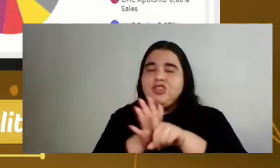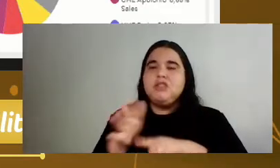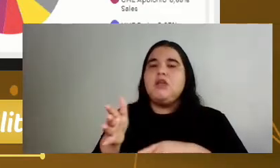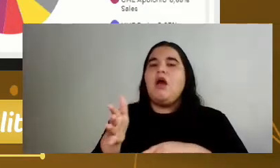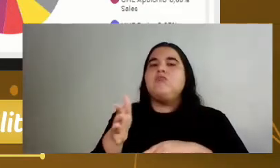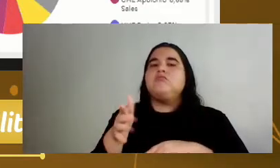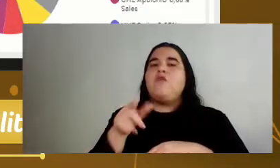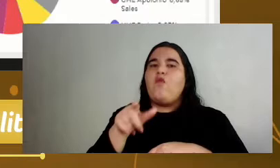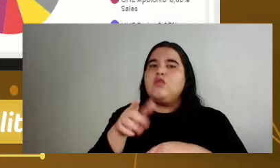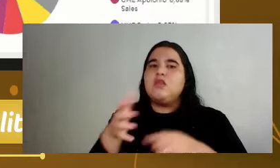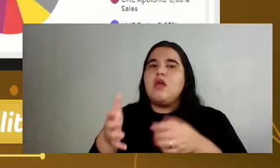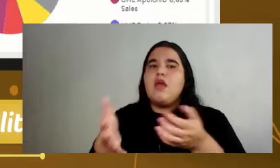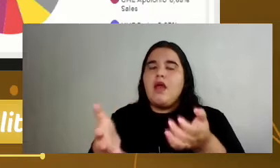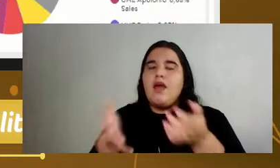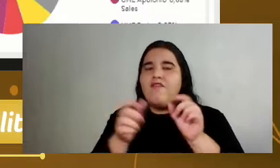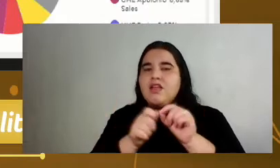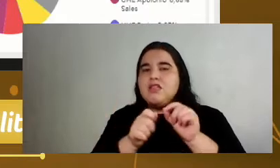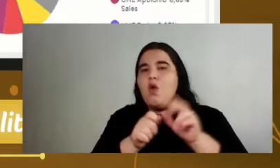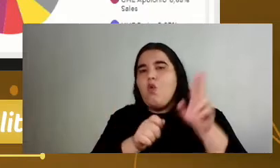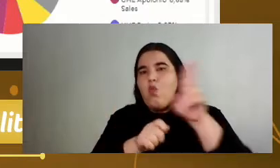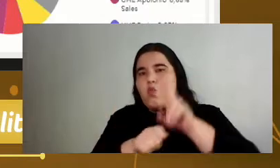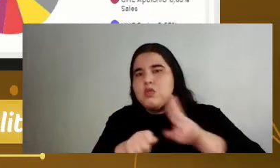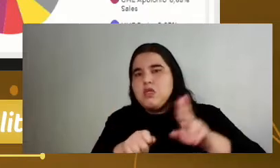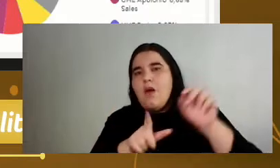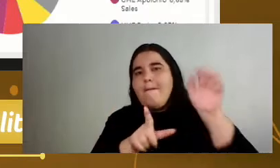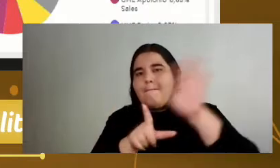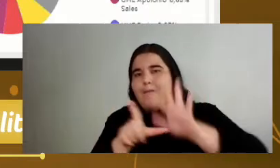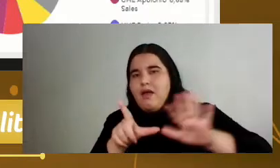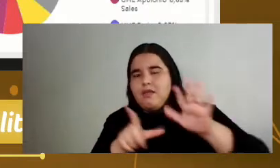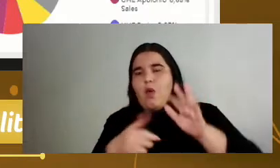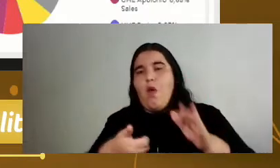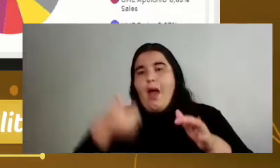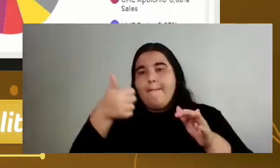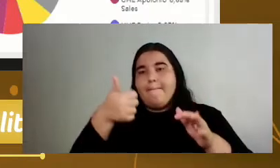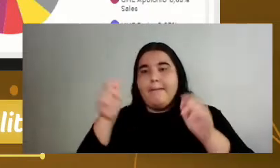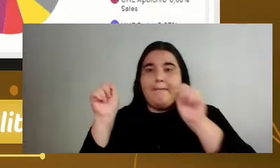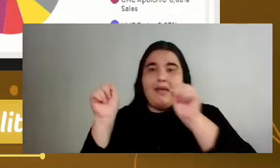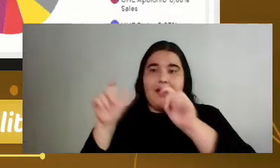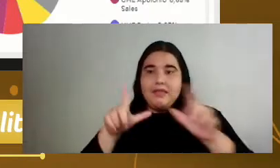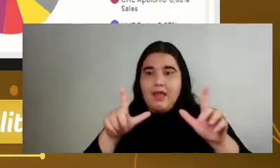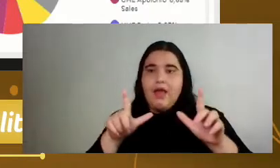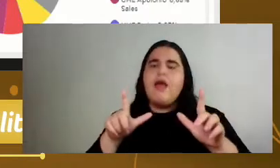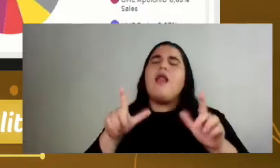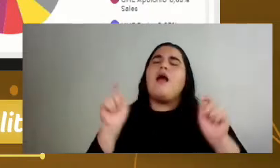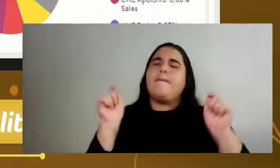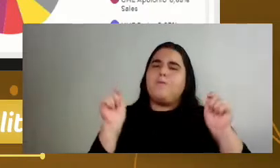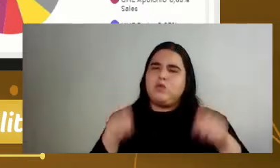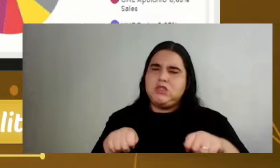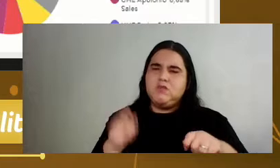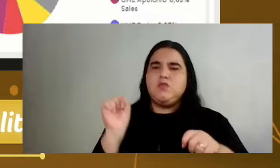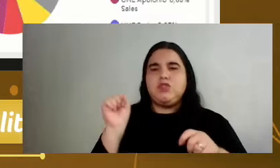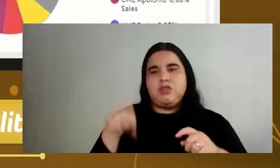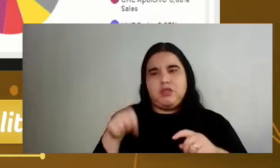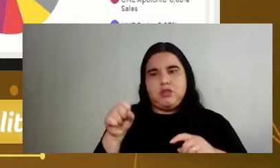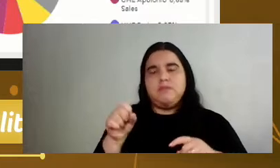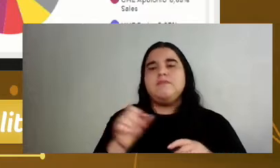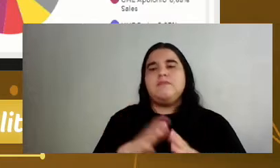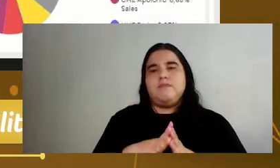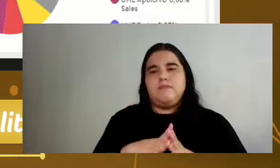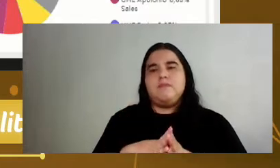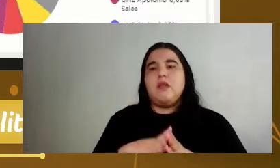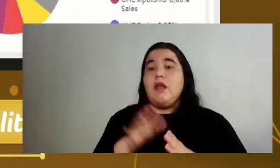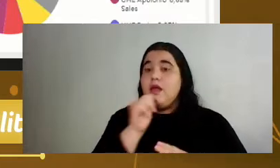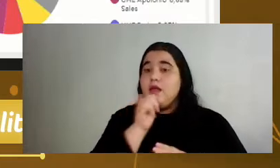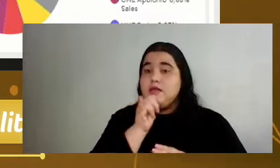através desse painel, através dessa primeira tela aí disponível, é possível se fazer. Por exemplo, se eu quiser